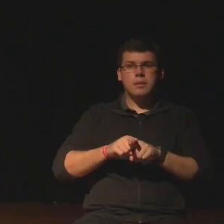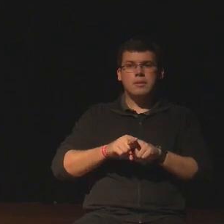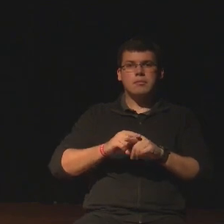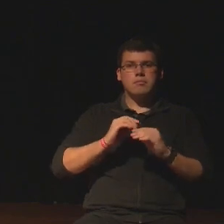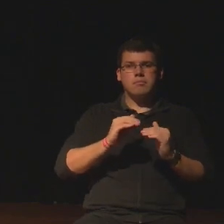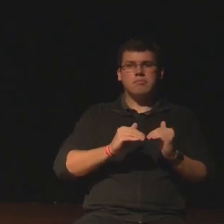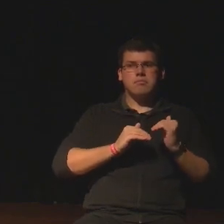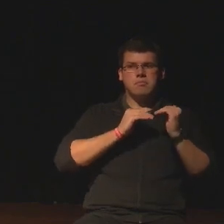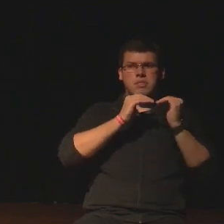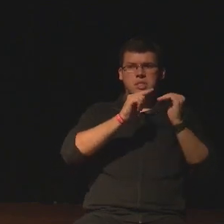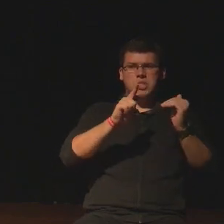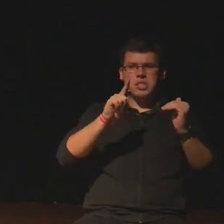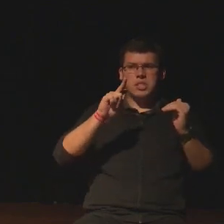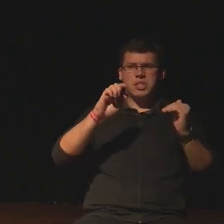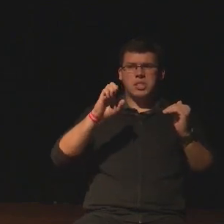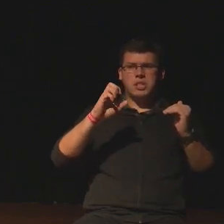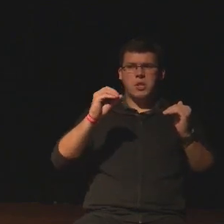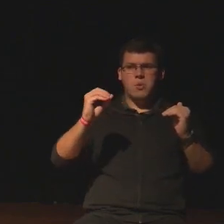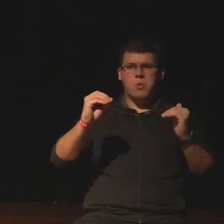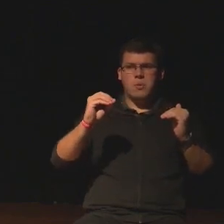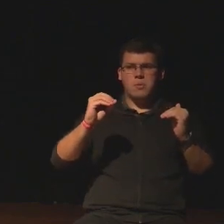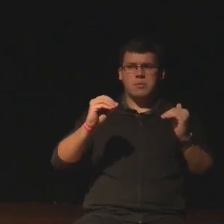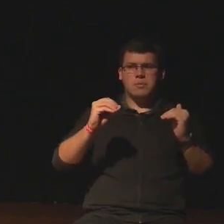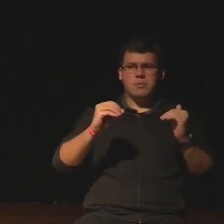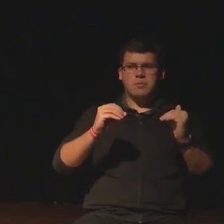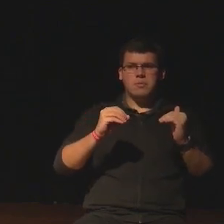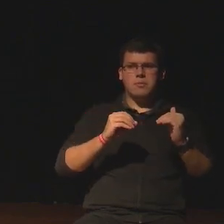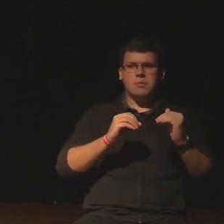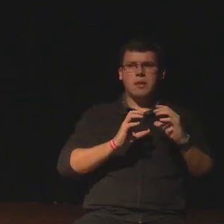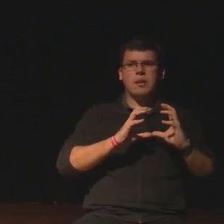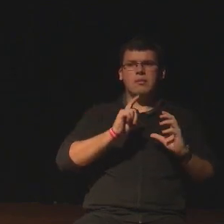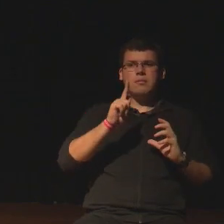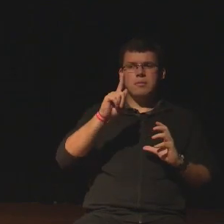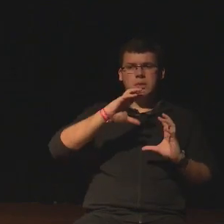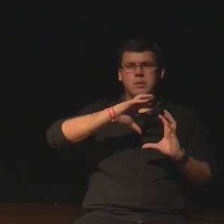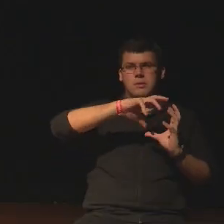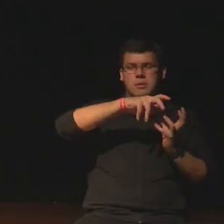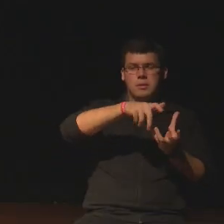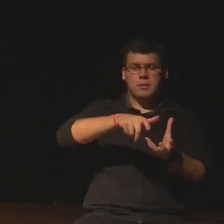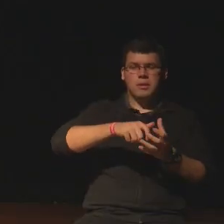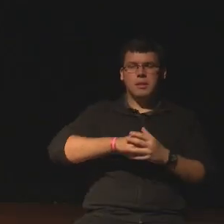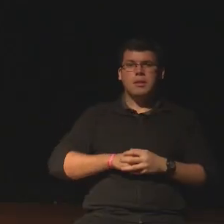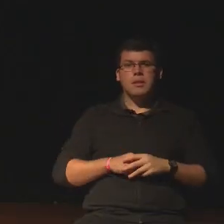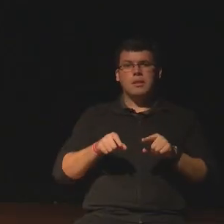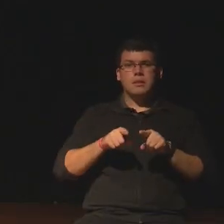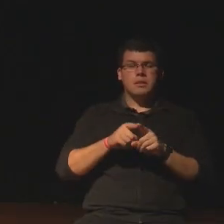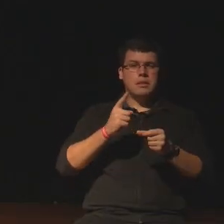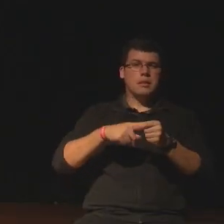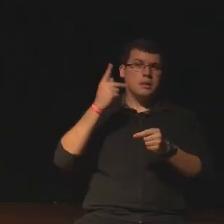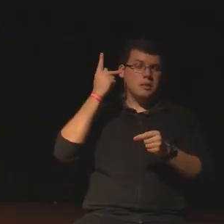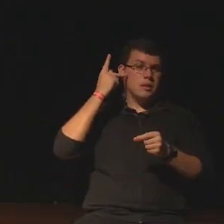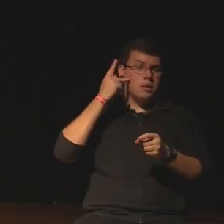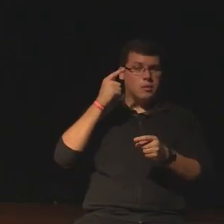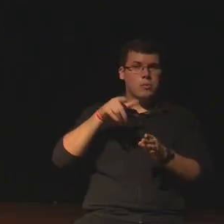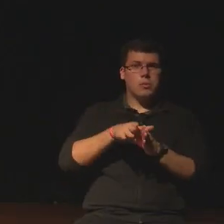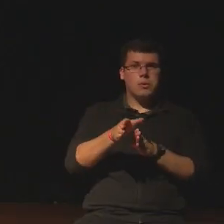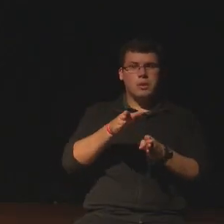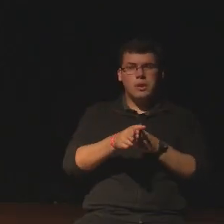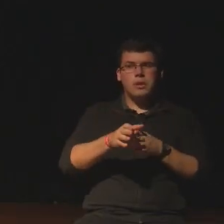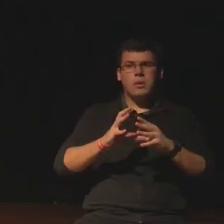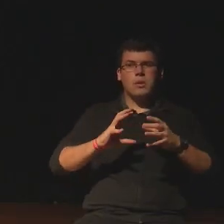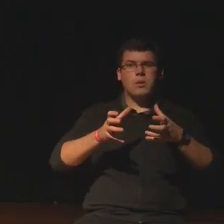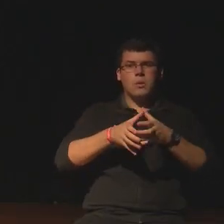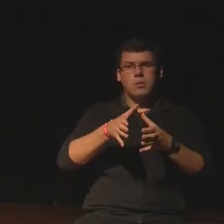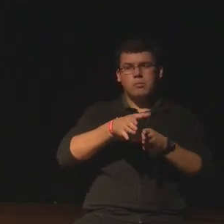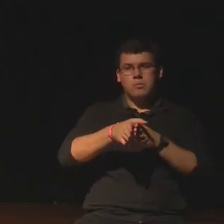geografia, sou membro do Conselho da Cidade a Pé, Associação de Pedestres de São Paulo, sou conselheiro do Conselho Municipal de